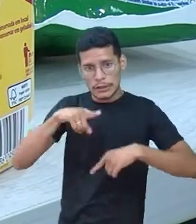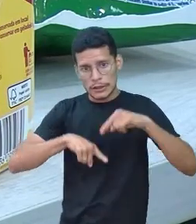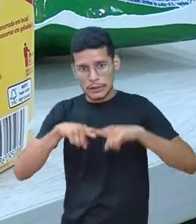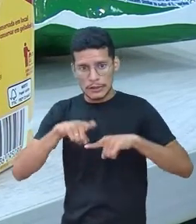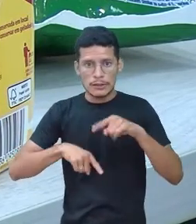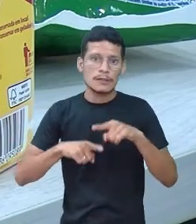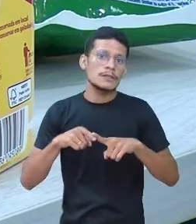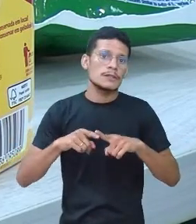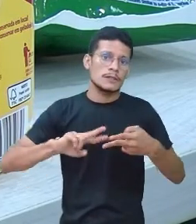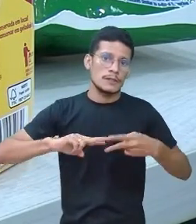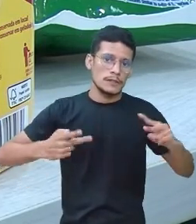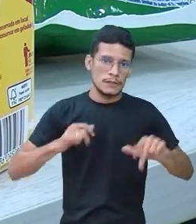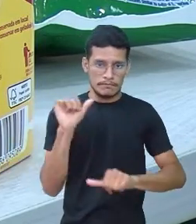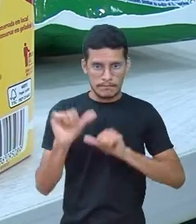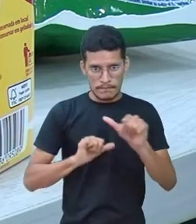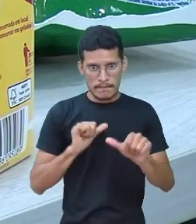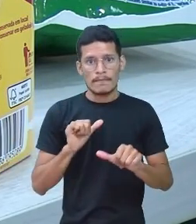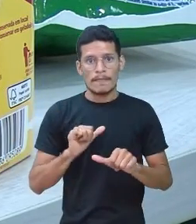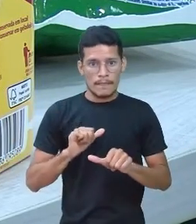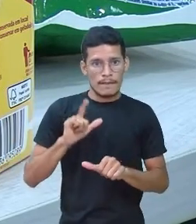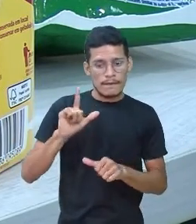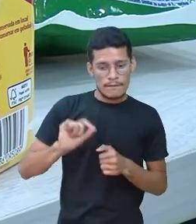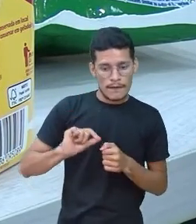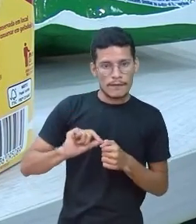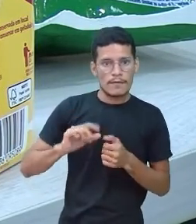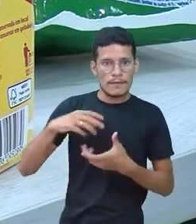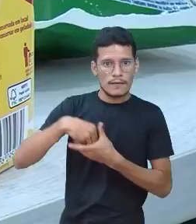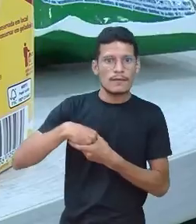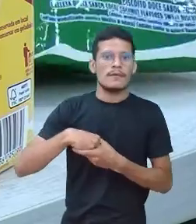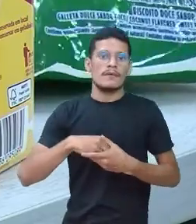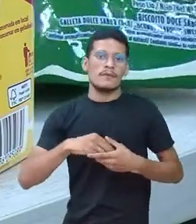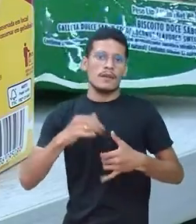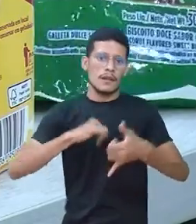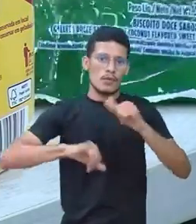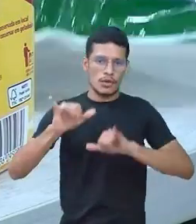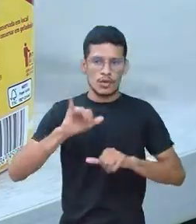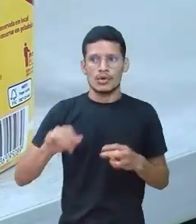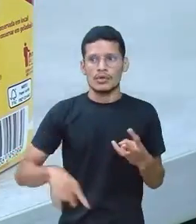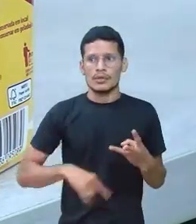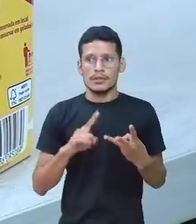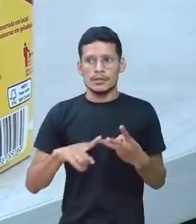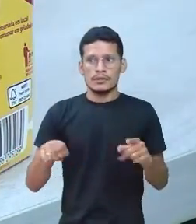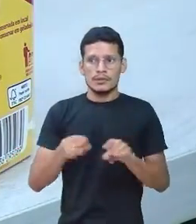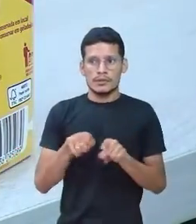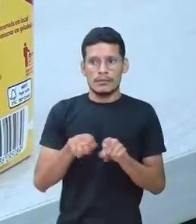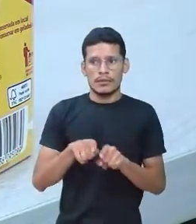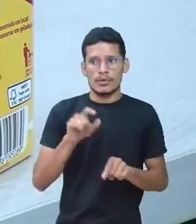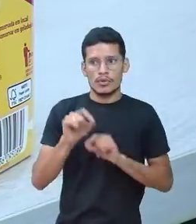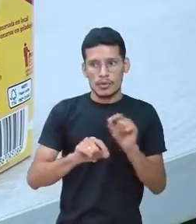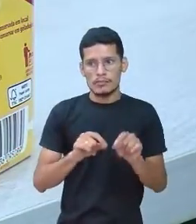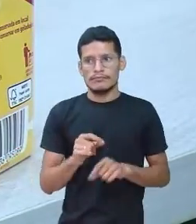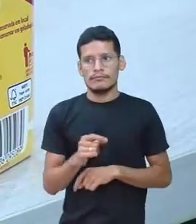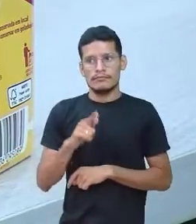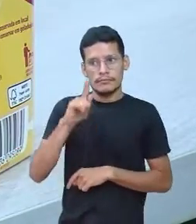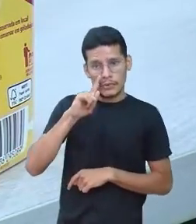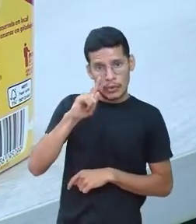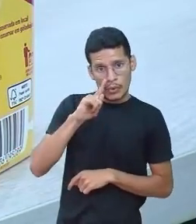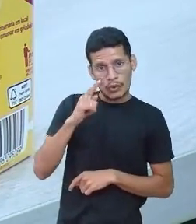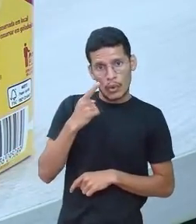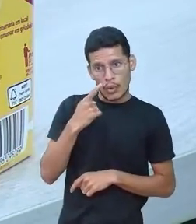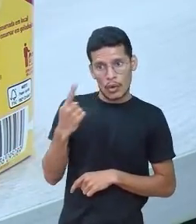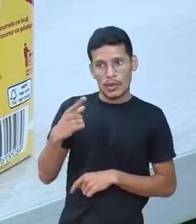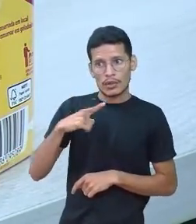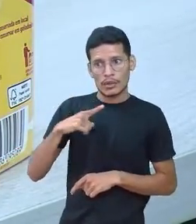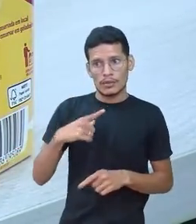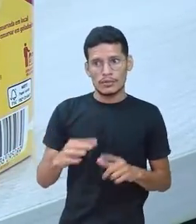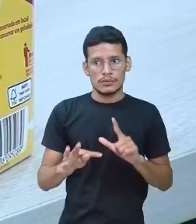organismos geneticamente modificados, feitos em laboratórios. Temos aqui também um biscoito. Também está aqui o